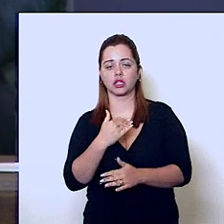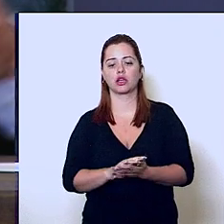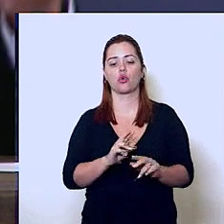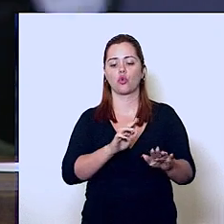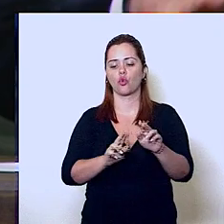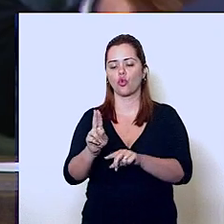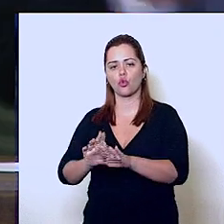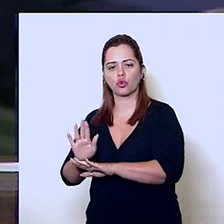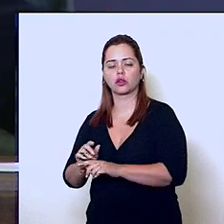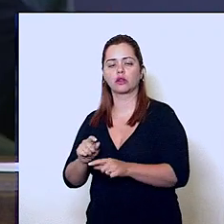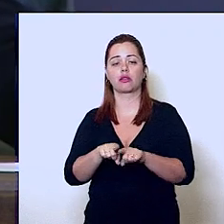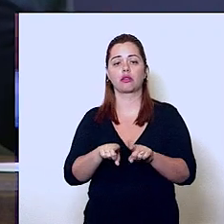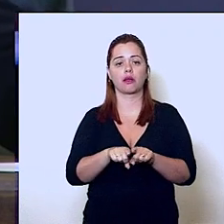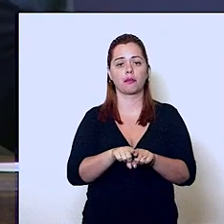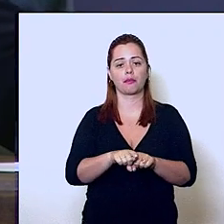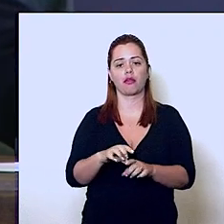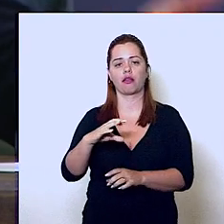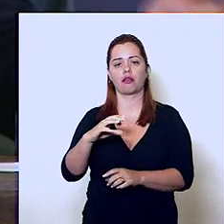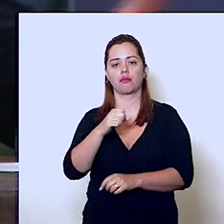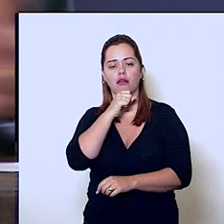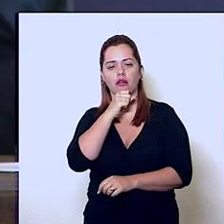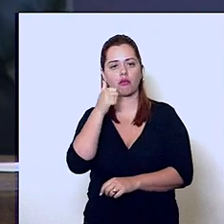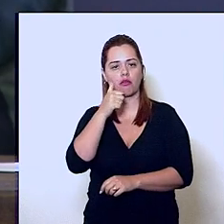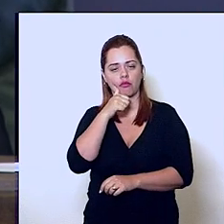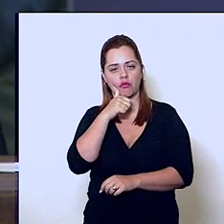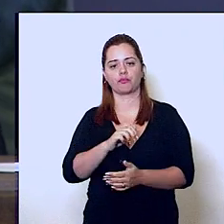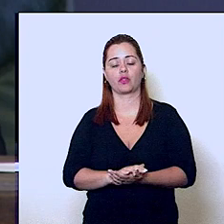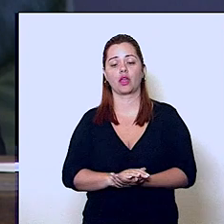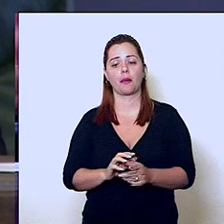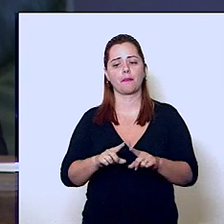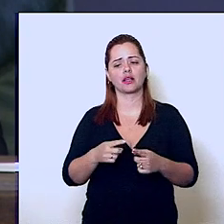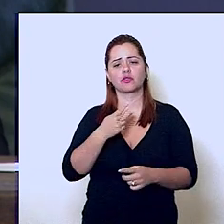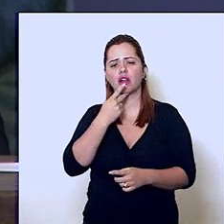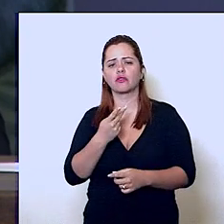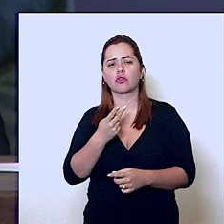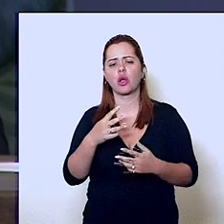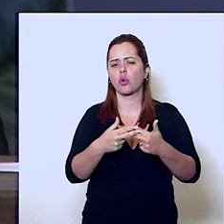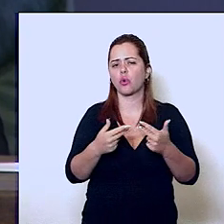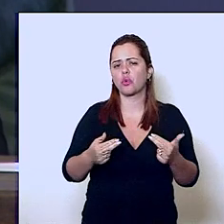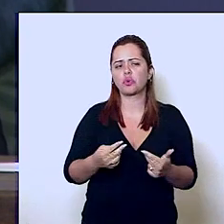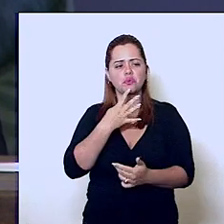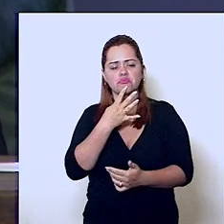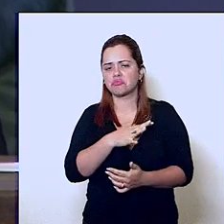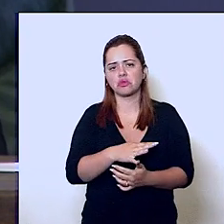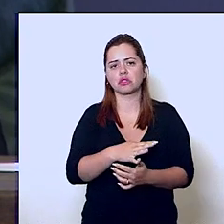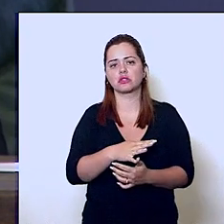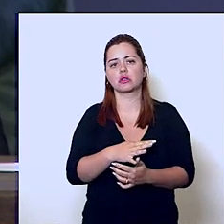chegava a me comentar episódios que eu desconhecia, né, mesmo tendo aquele convívio tão intenso com meu